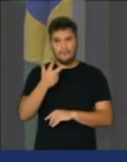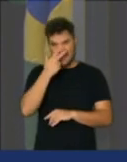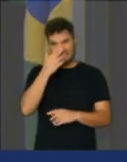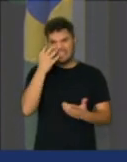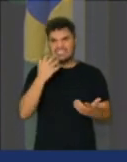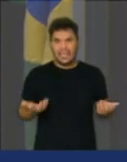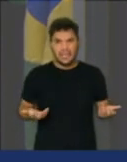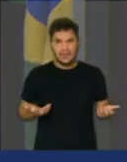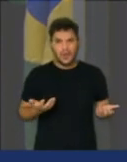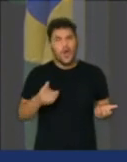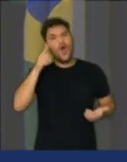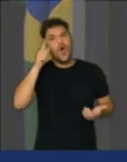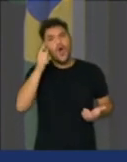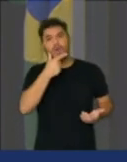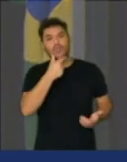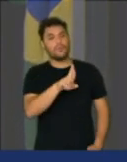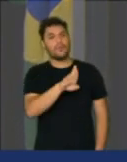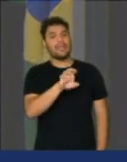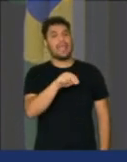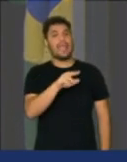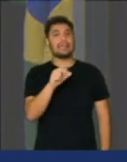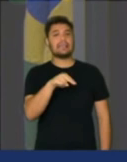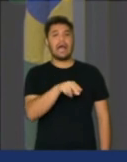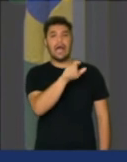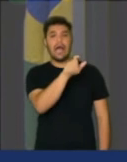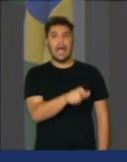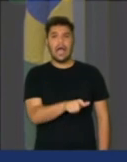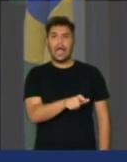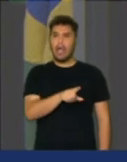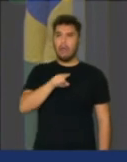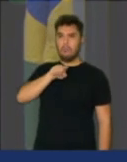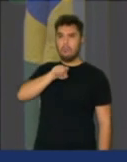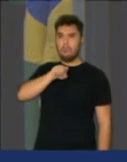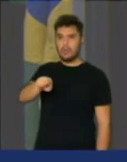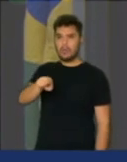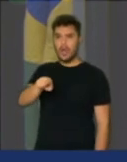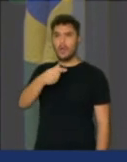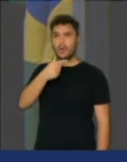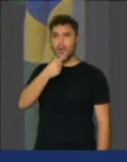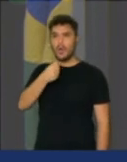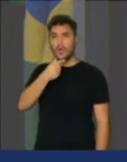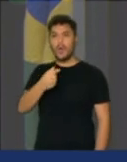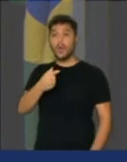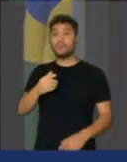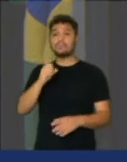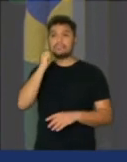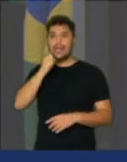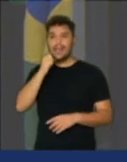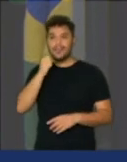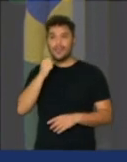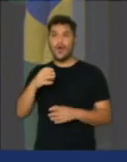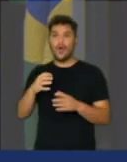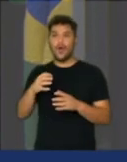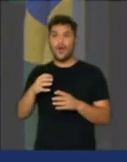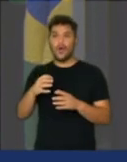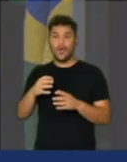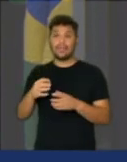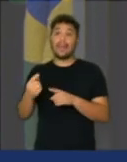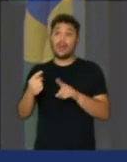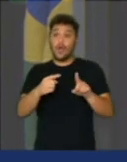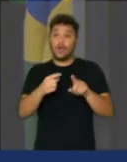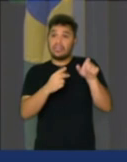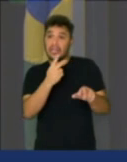mesmo, Renan Calheiros, apontando um dedo para um senador da oposição, aliás, opositor a